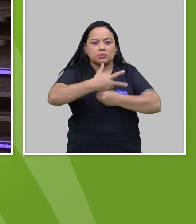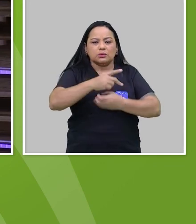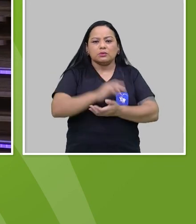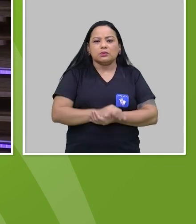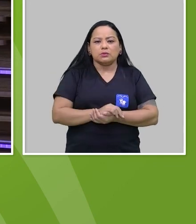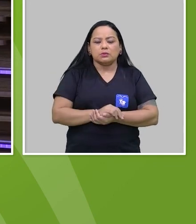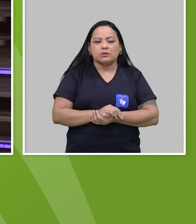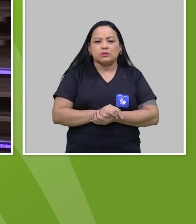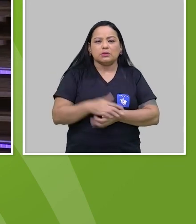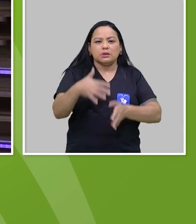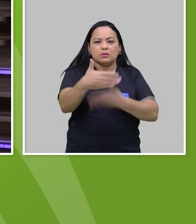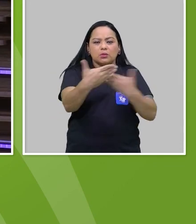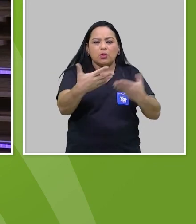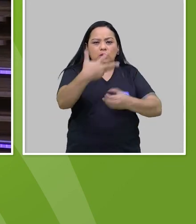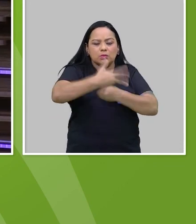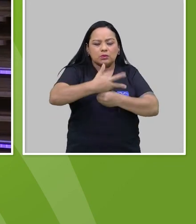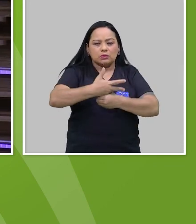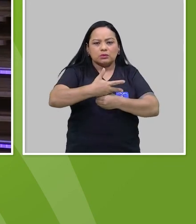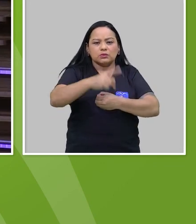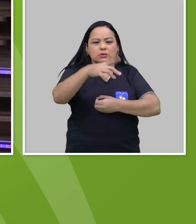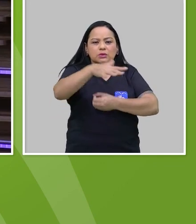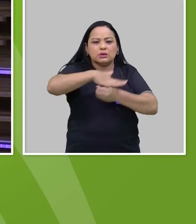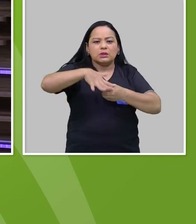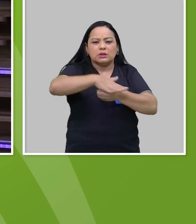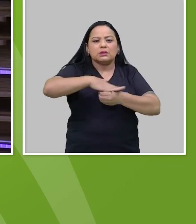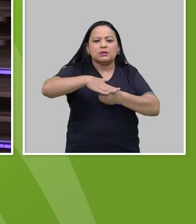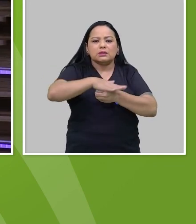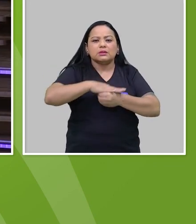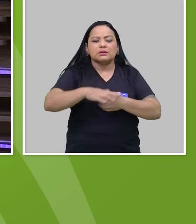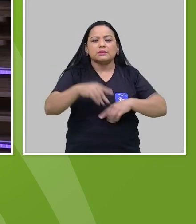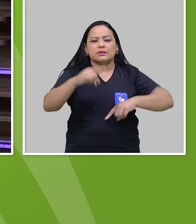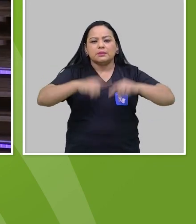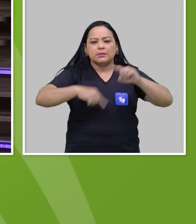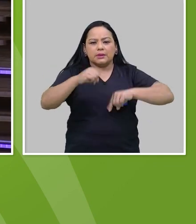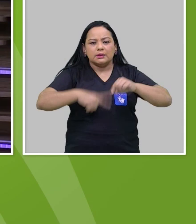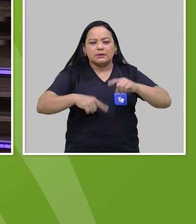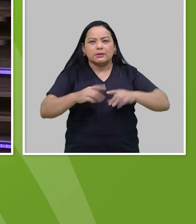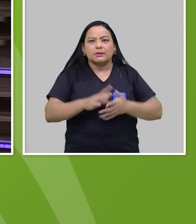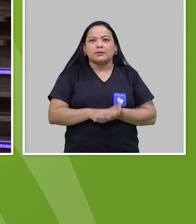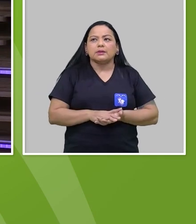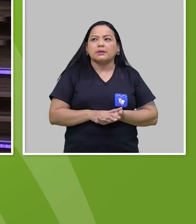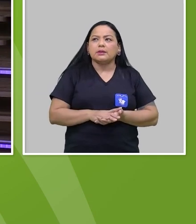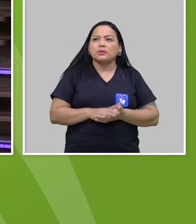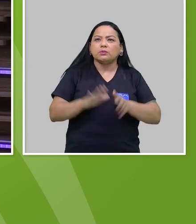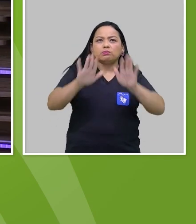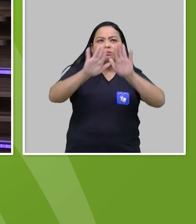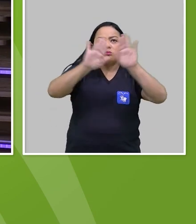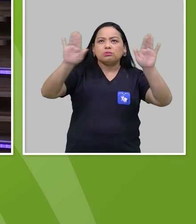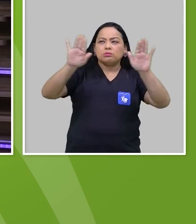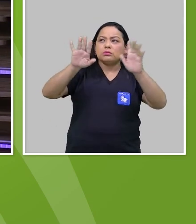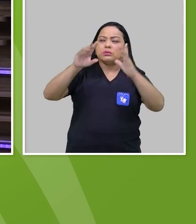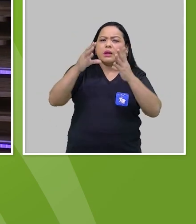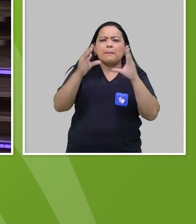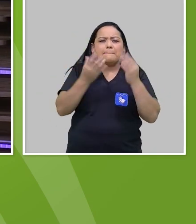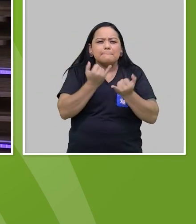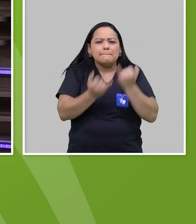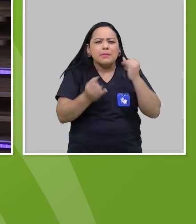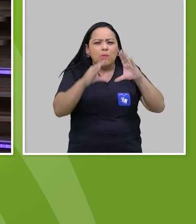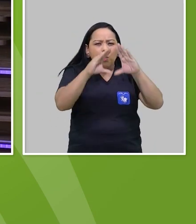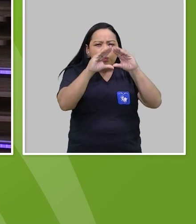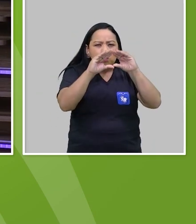é cheio de é um material chamado de Sonex, mas são várias esponjas.